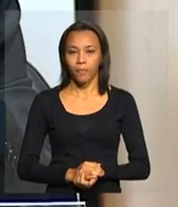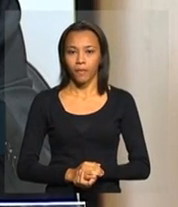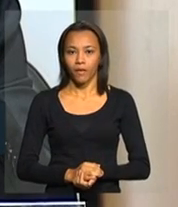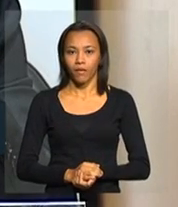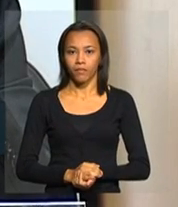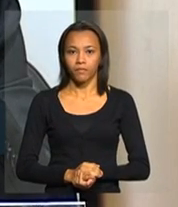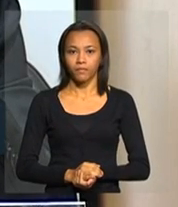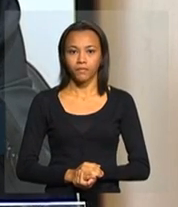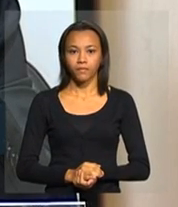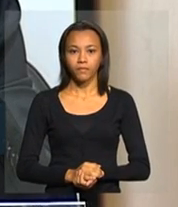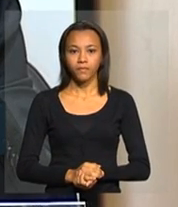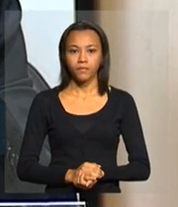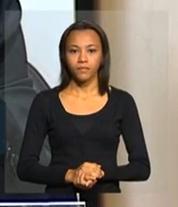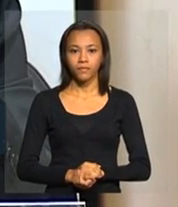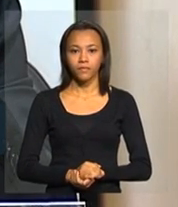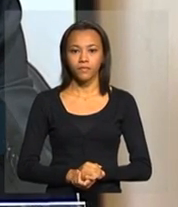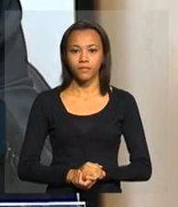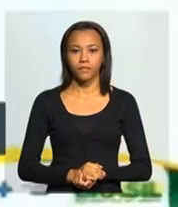slide?